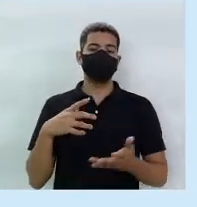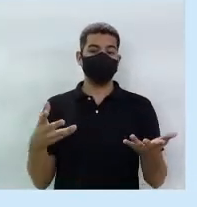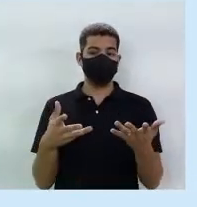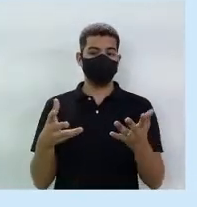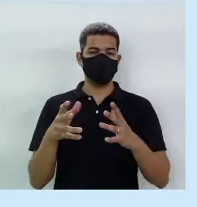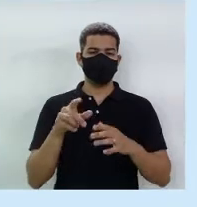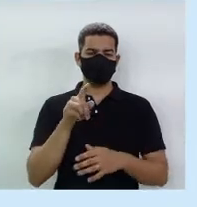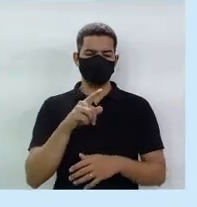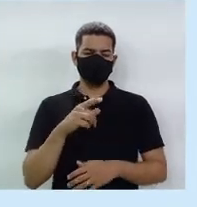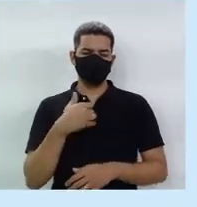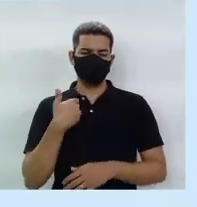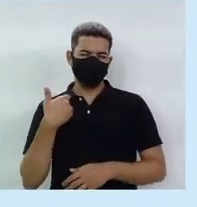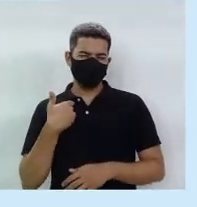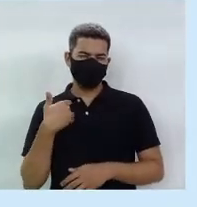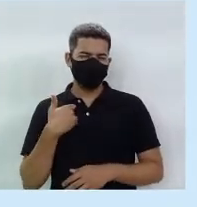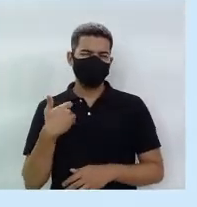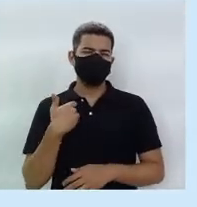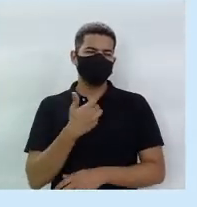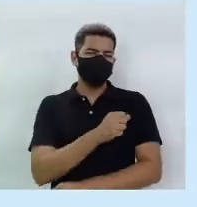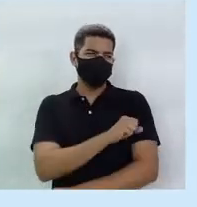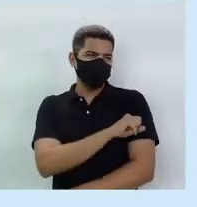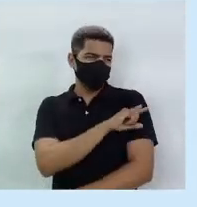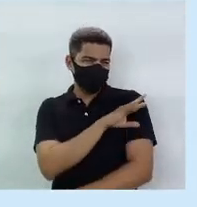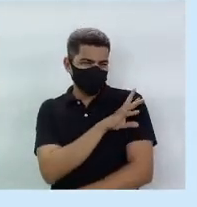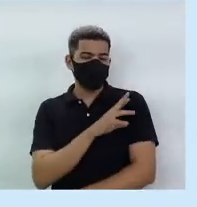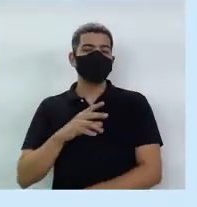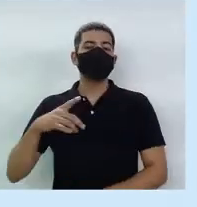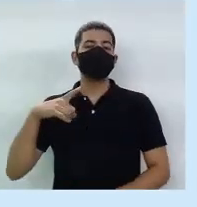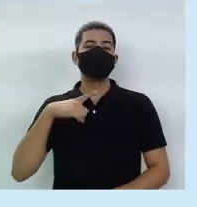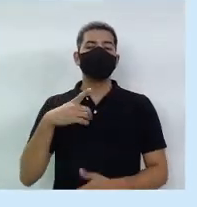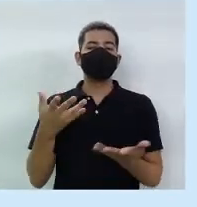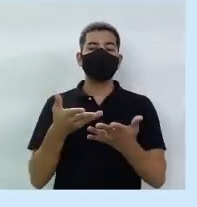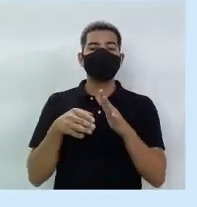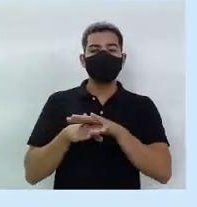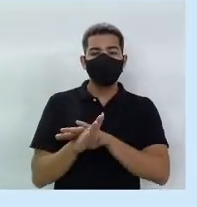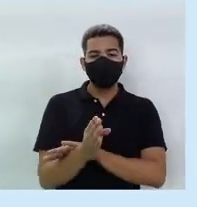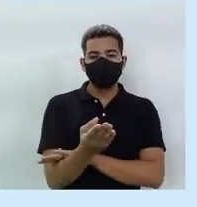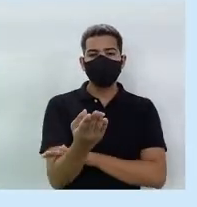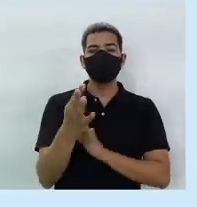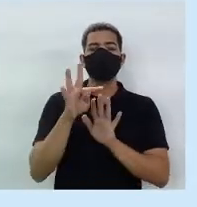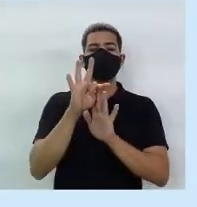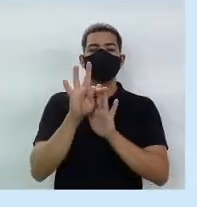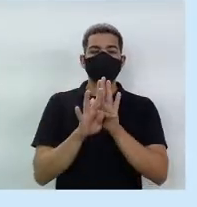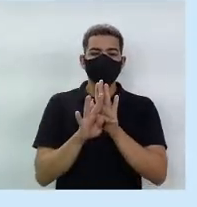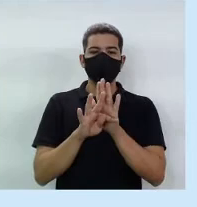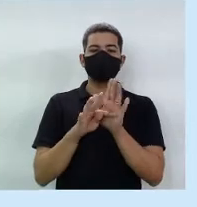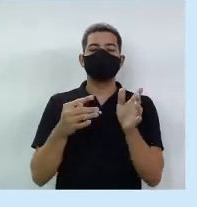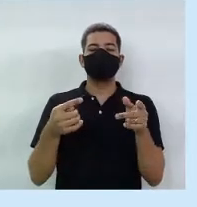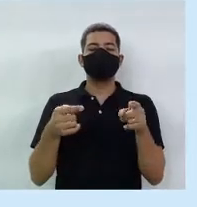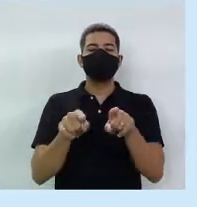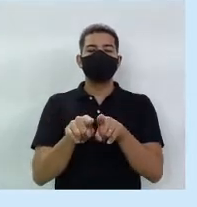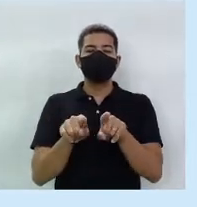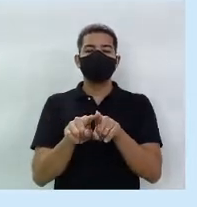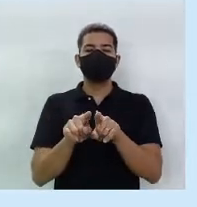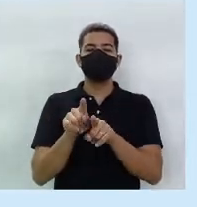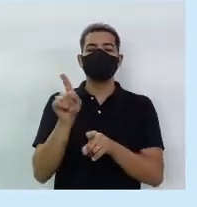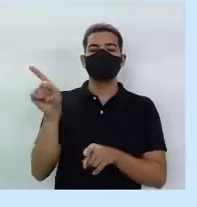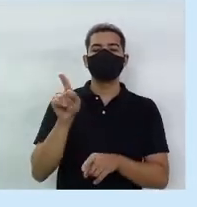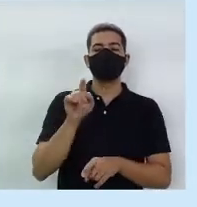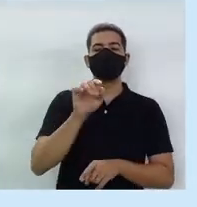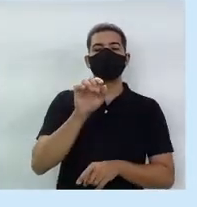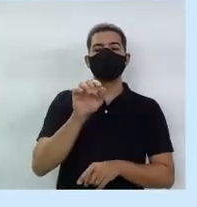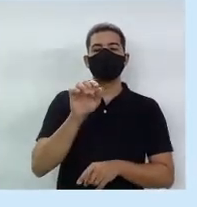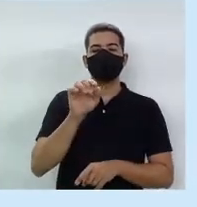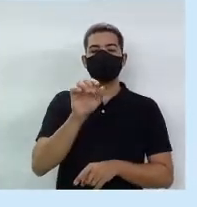nessa entrada do ensino fundamental, vamos conhecer um pouco mais sobre o texto, outras semióses